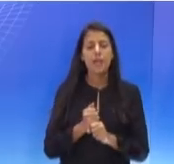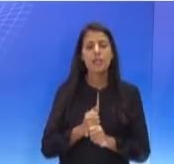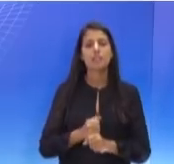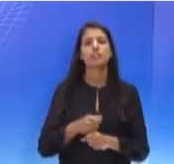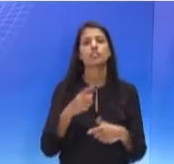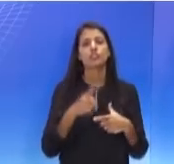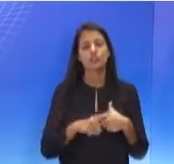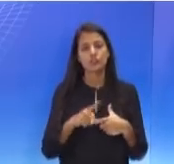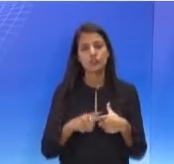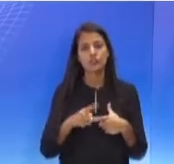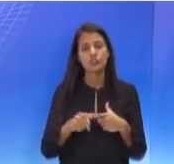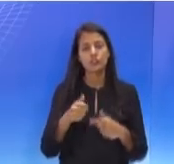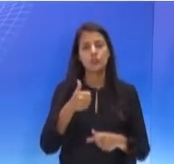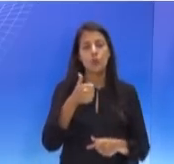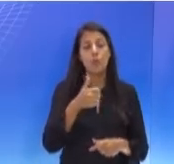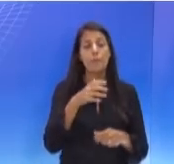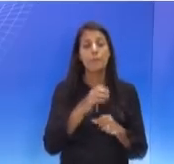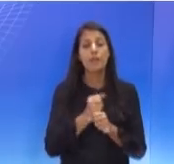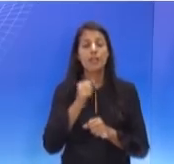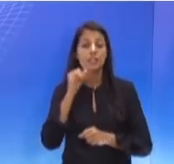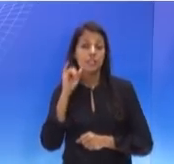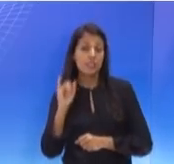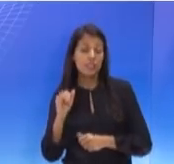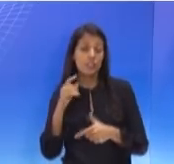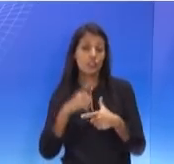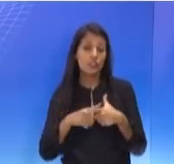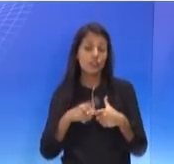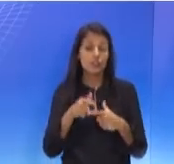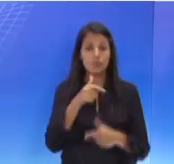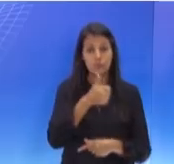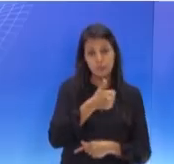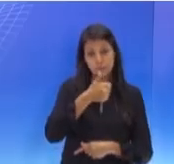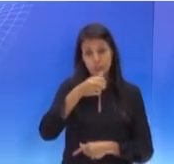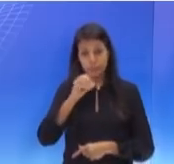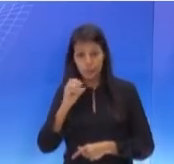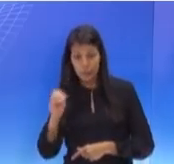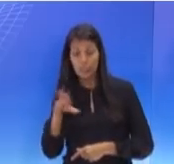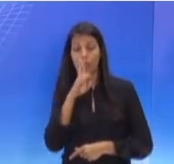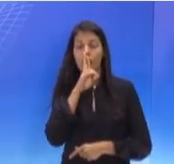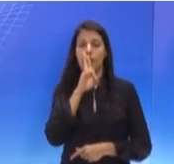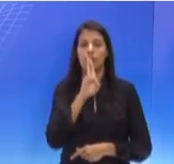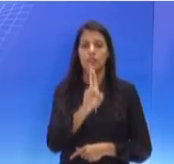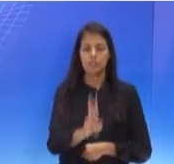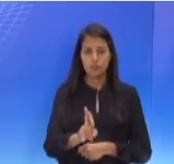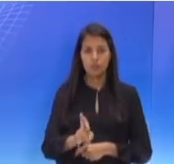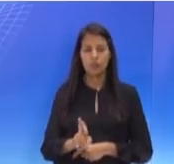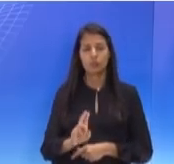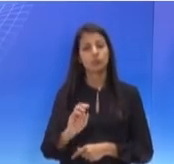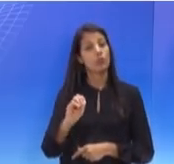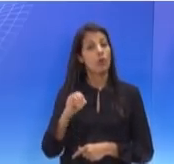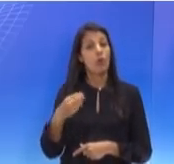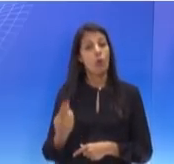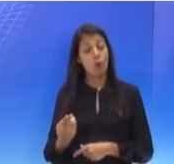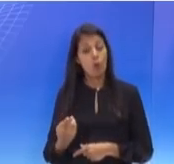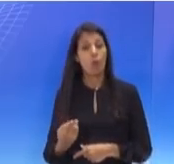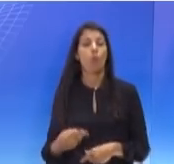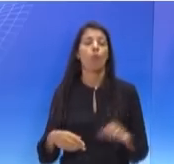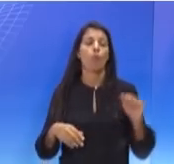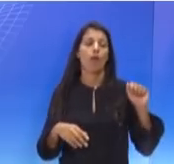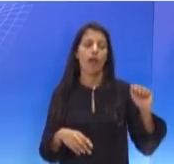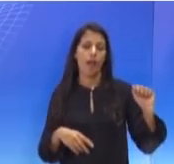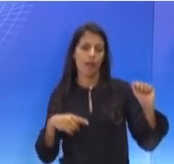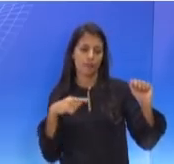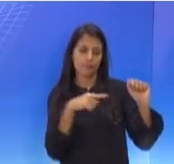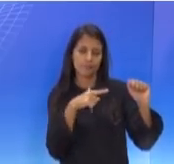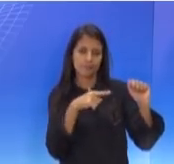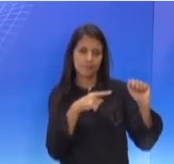por 100 elevado ao quadrado. Essa é a resposta da questão, ou seja, letra A. Certo? Então, pessoal,